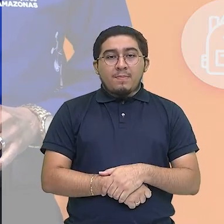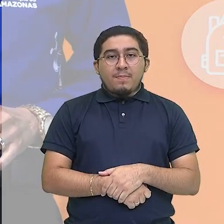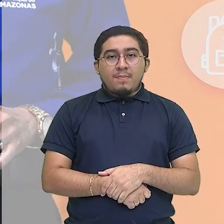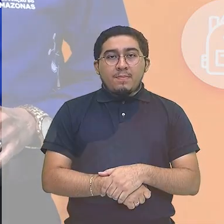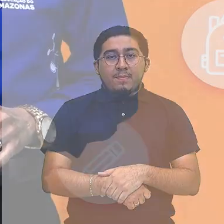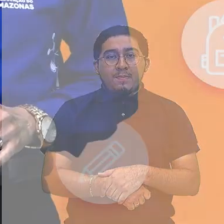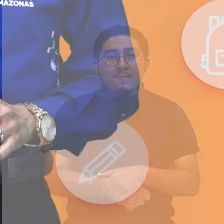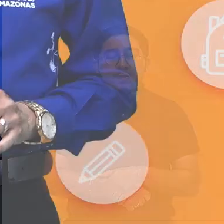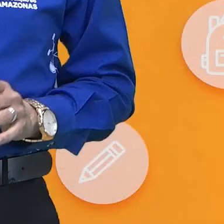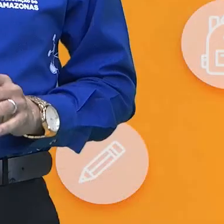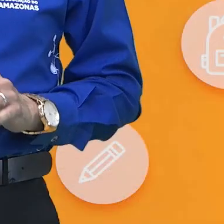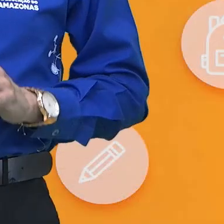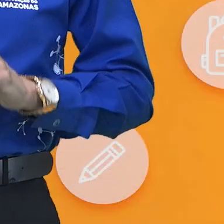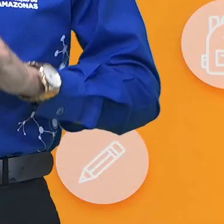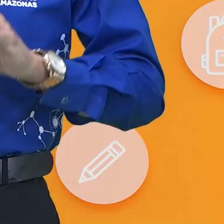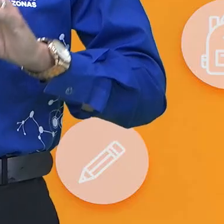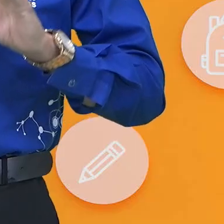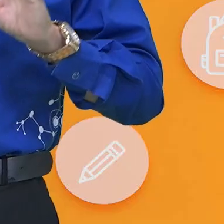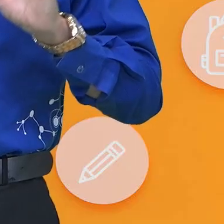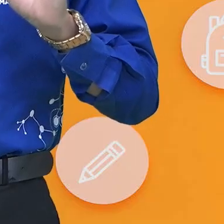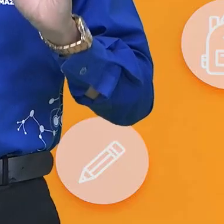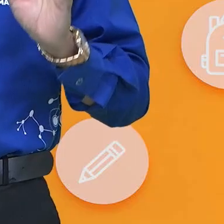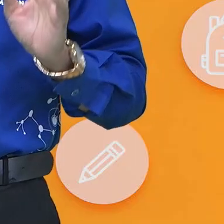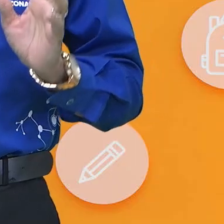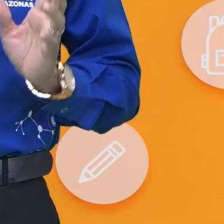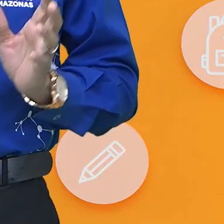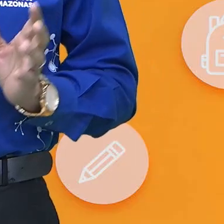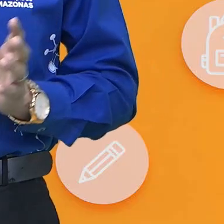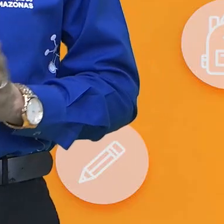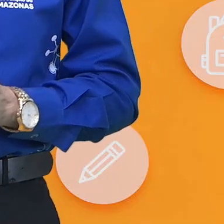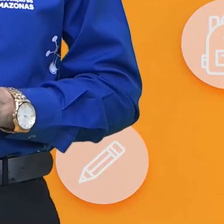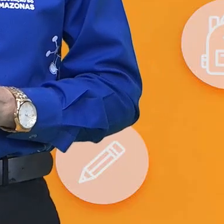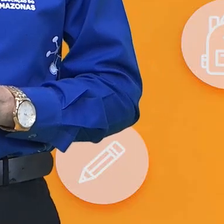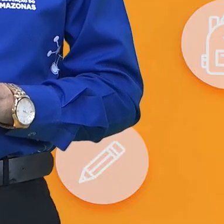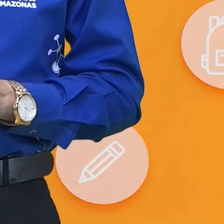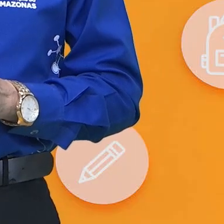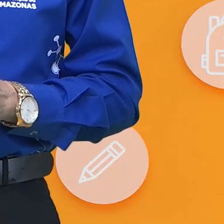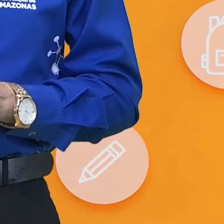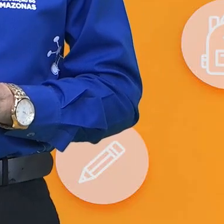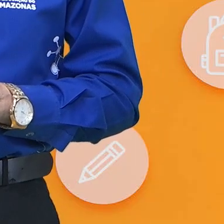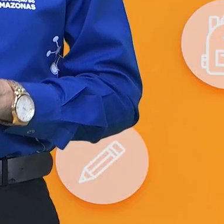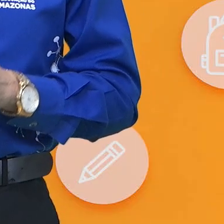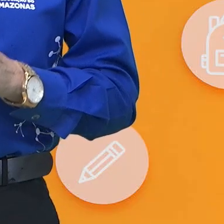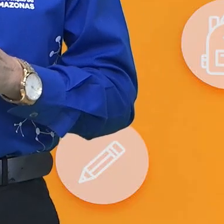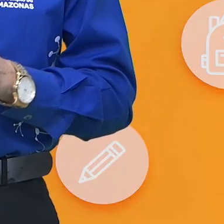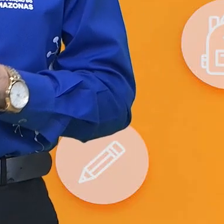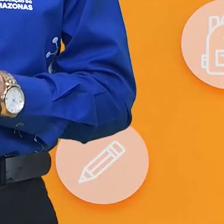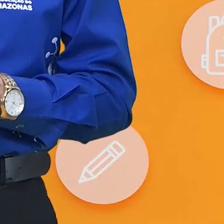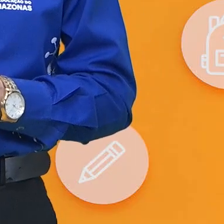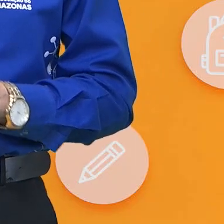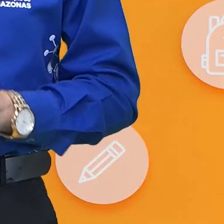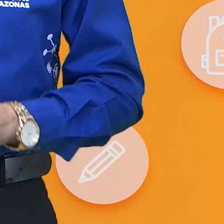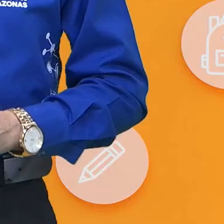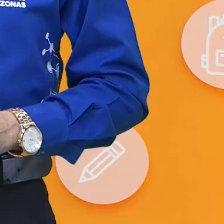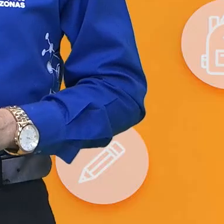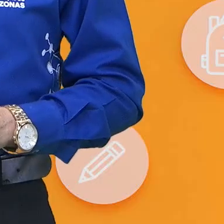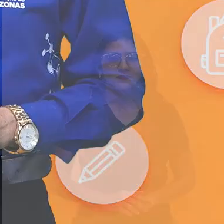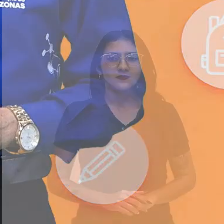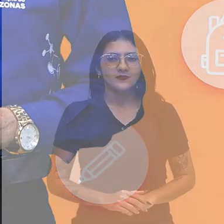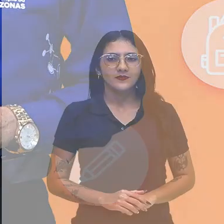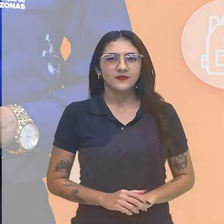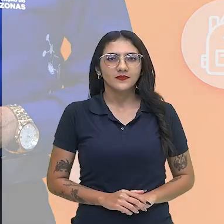medidas compostas que combinam múltiplos dados sociais para avaliar o bem-estar e